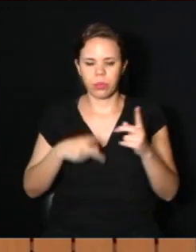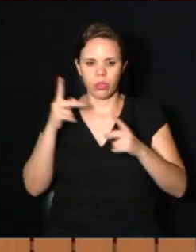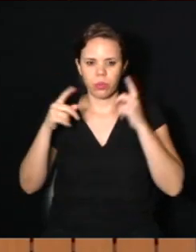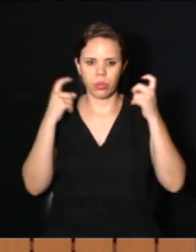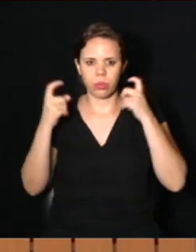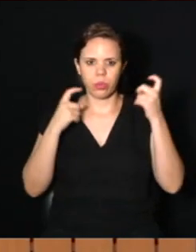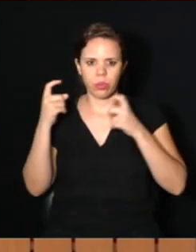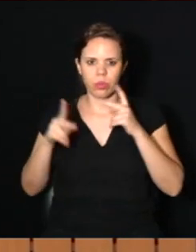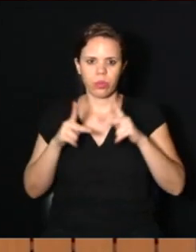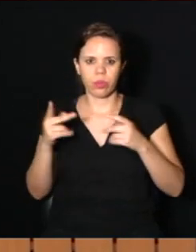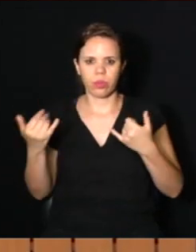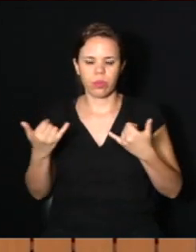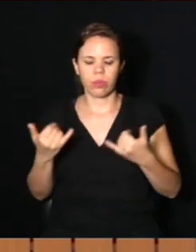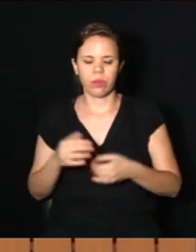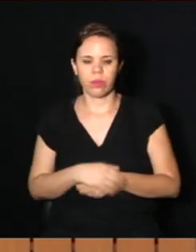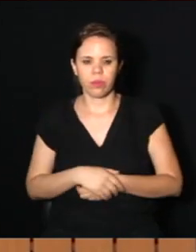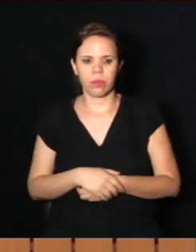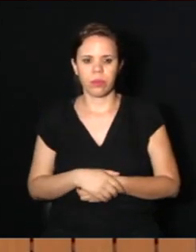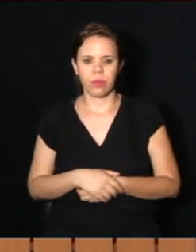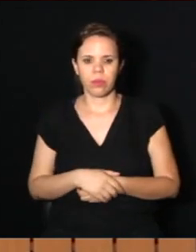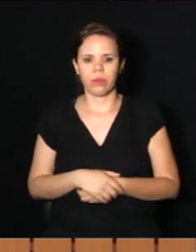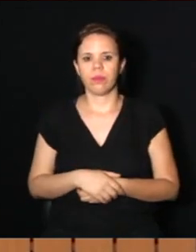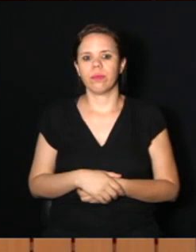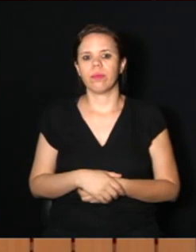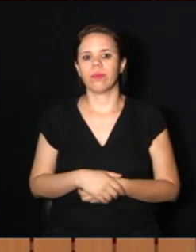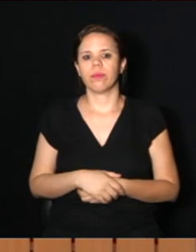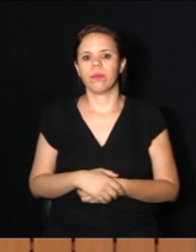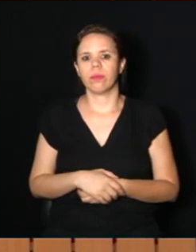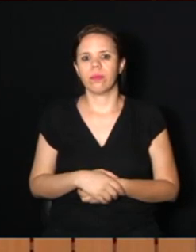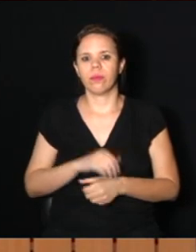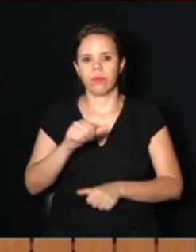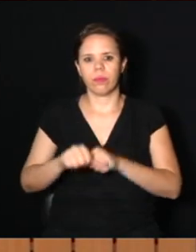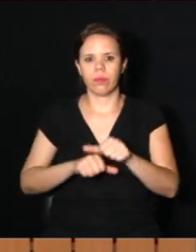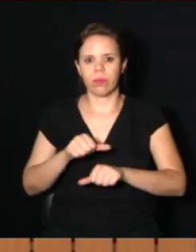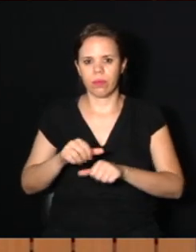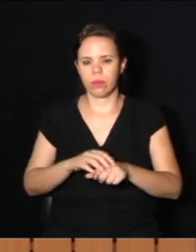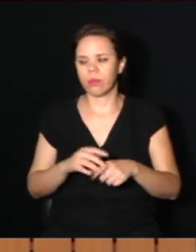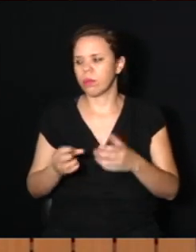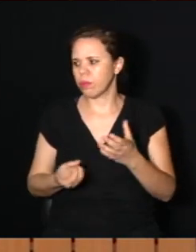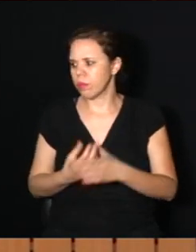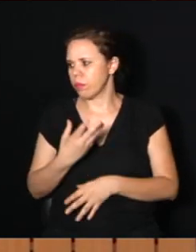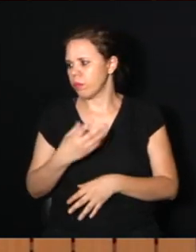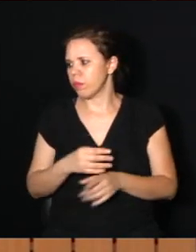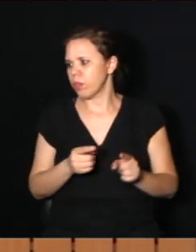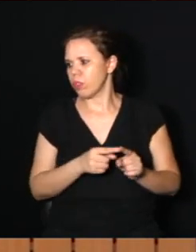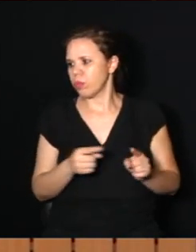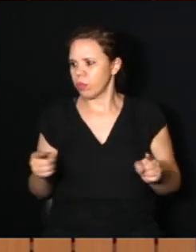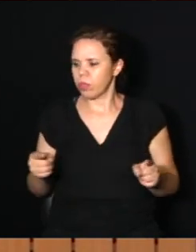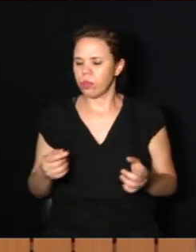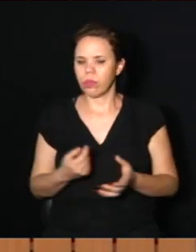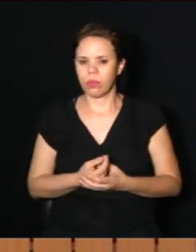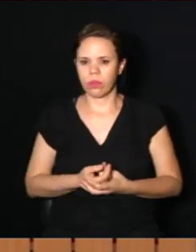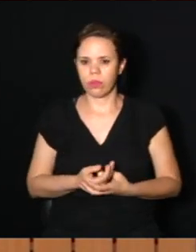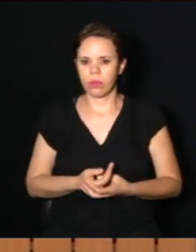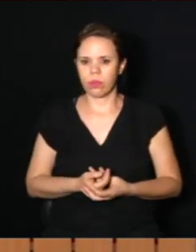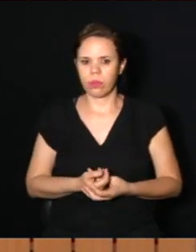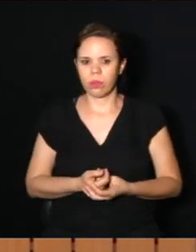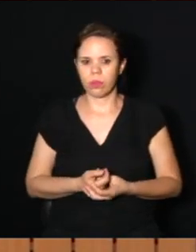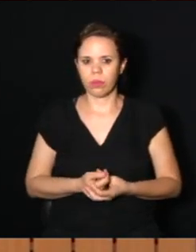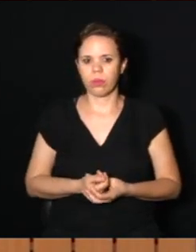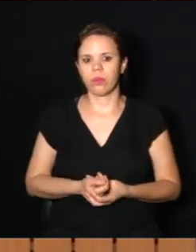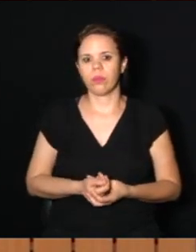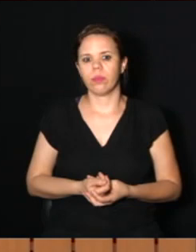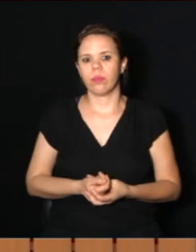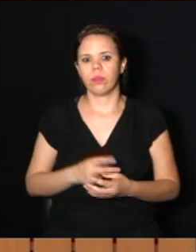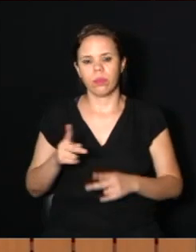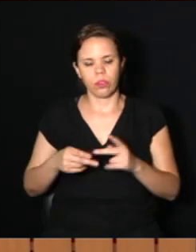da população, porque toda mudança tem que haver um período, obviamente, dos